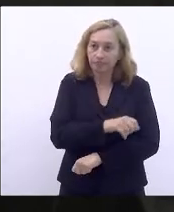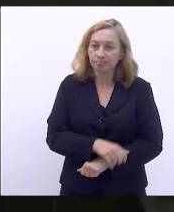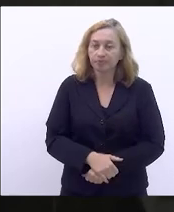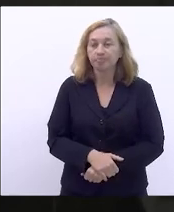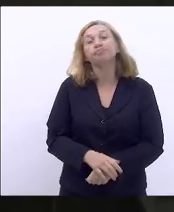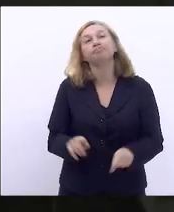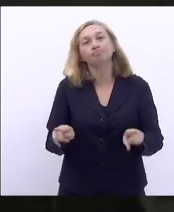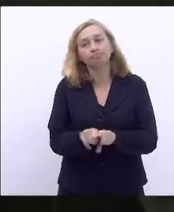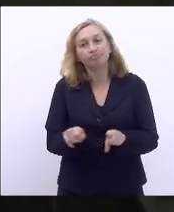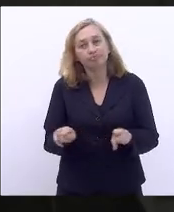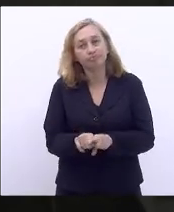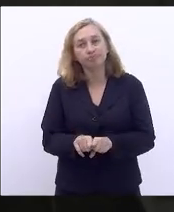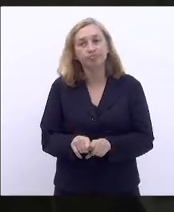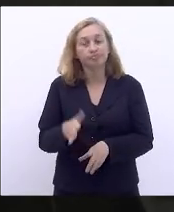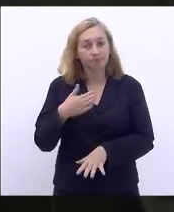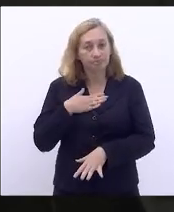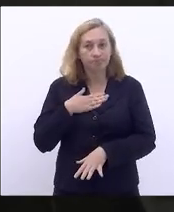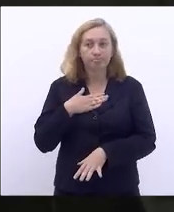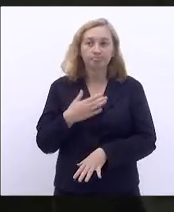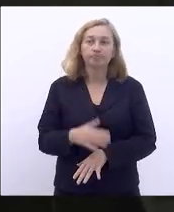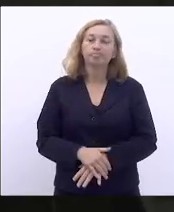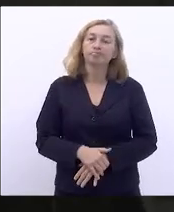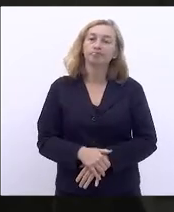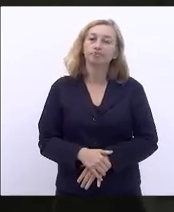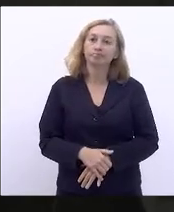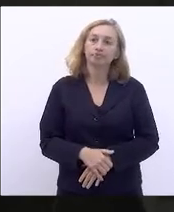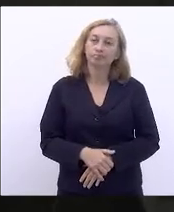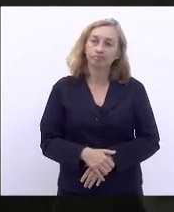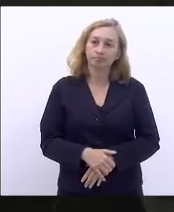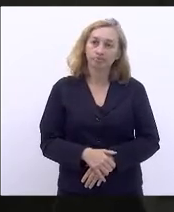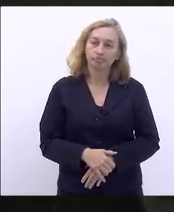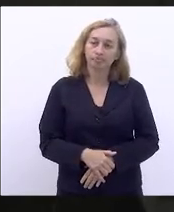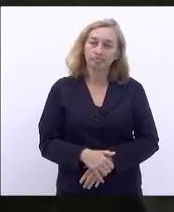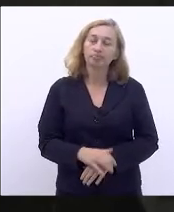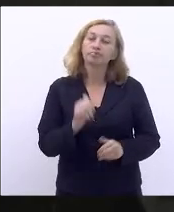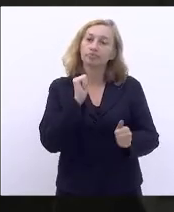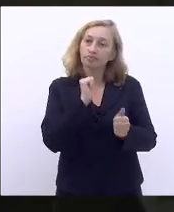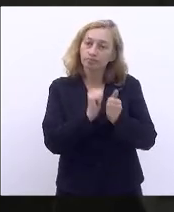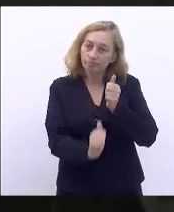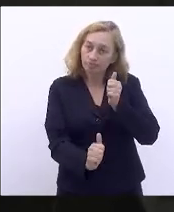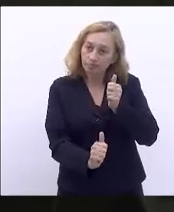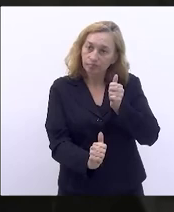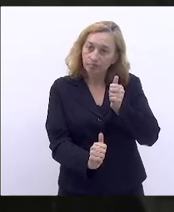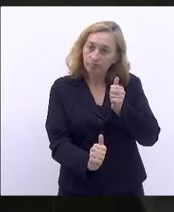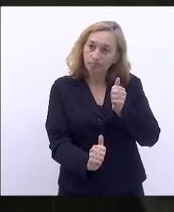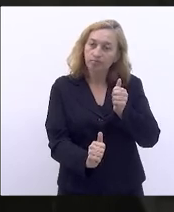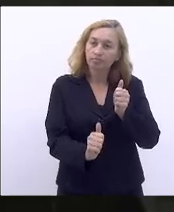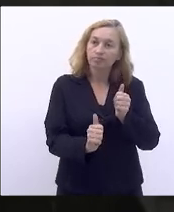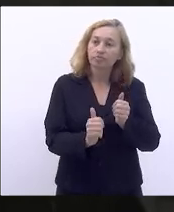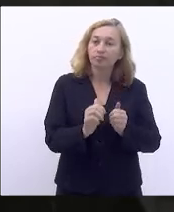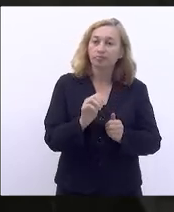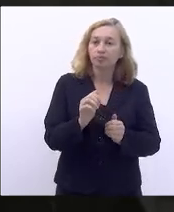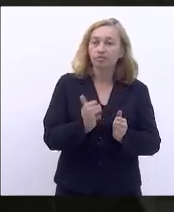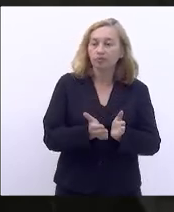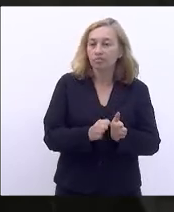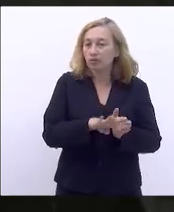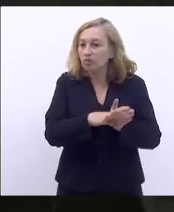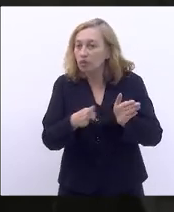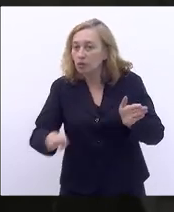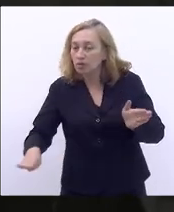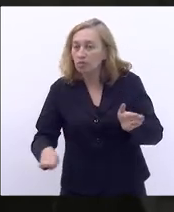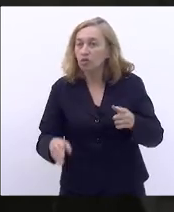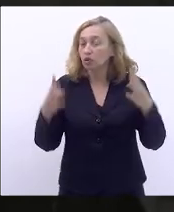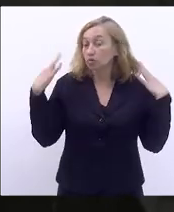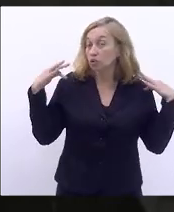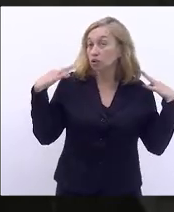que também é de minha autoria, está o esporte aquático, o turismo